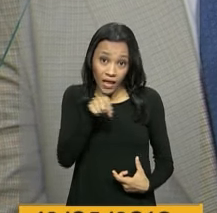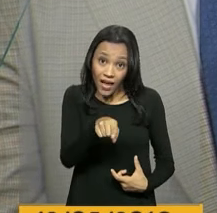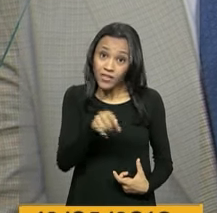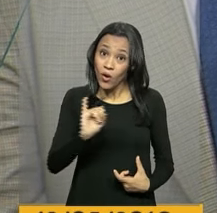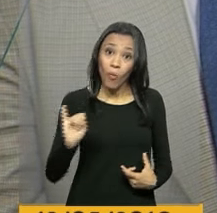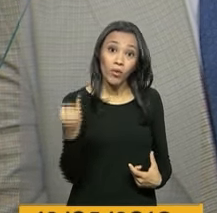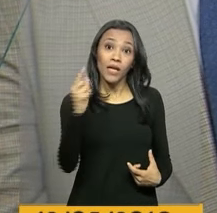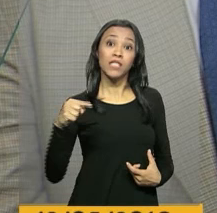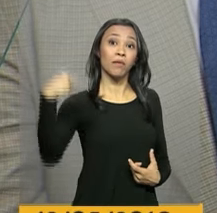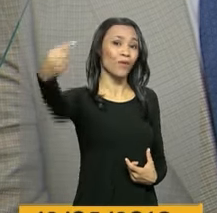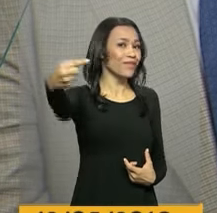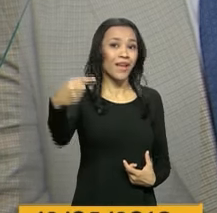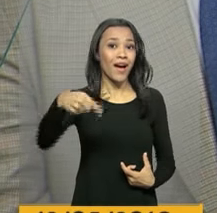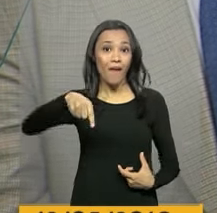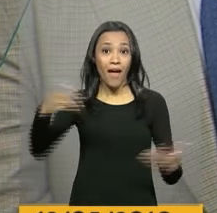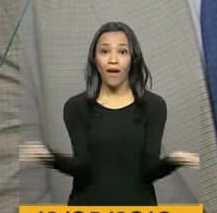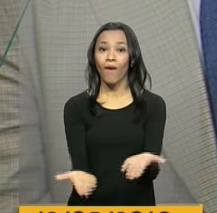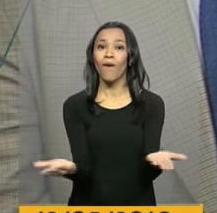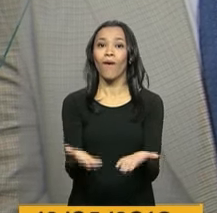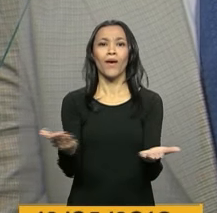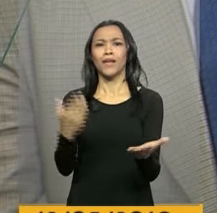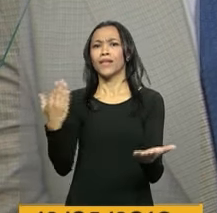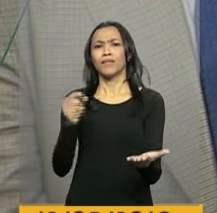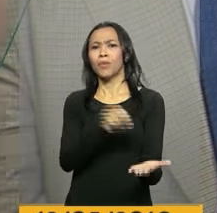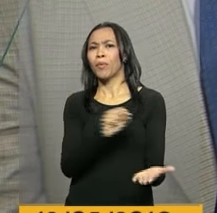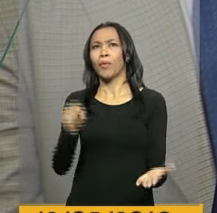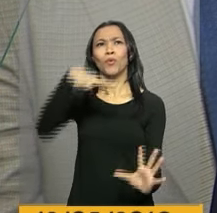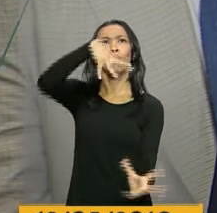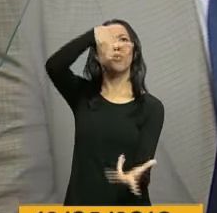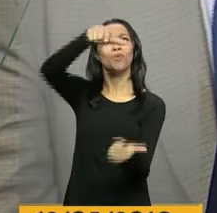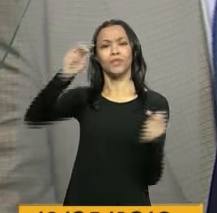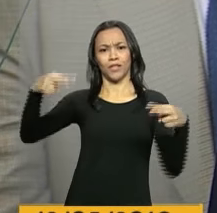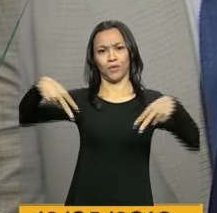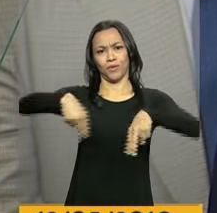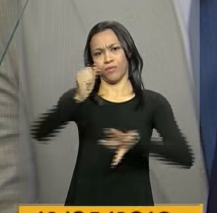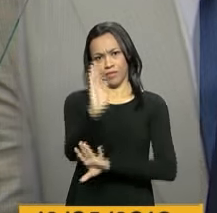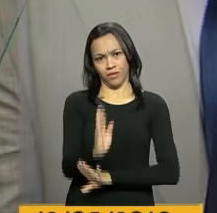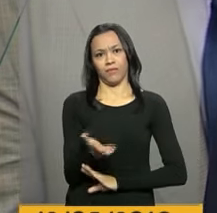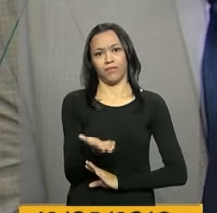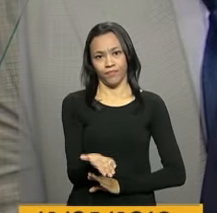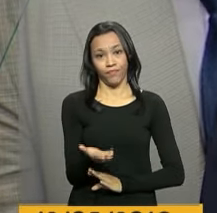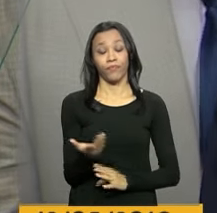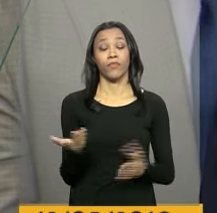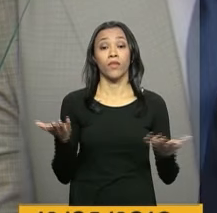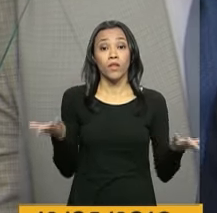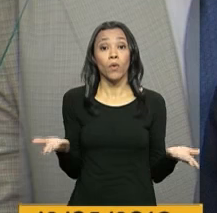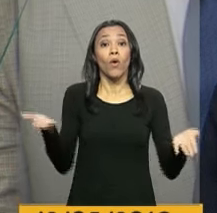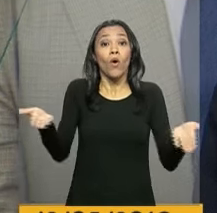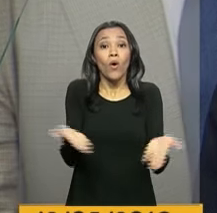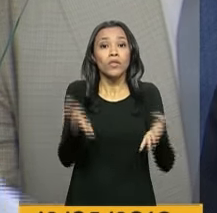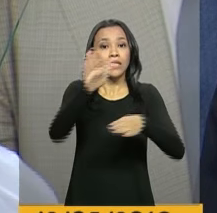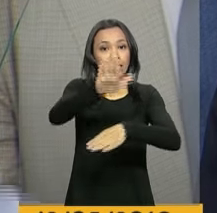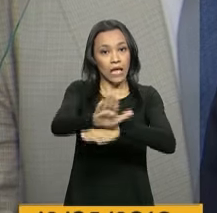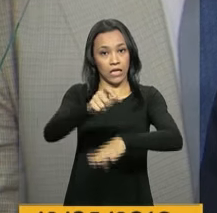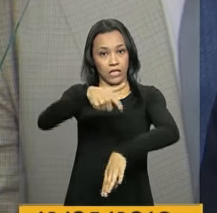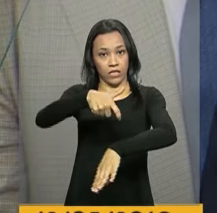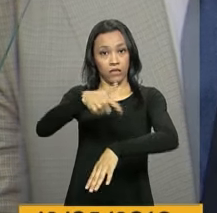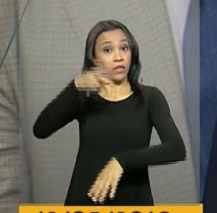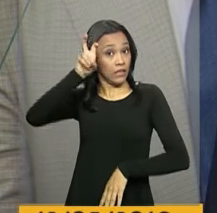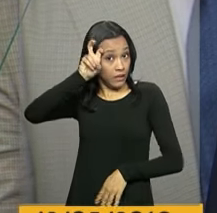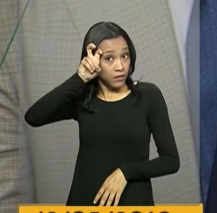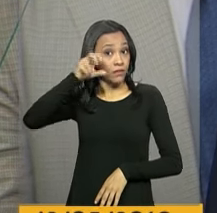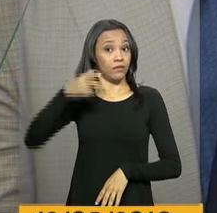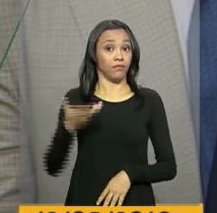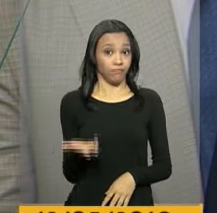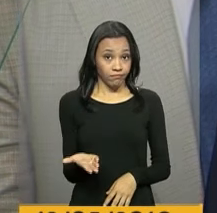ao mesmo tempo em todos os cantos do mundo. Nesta tarde de quinta-feira, porém, e